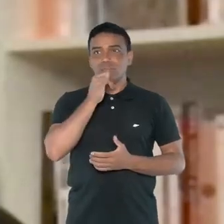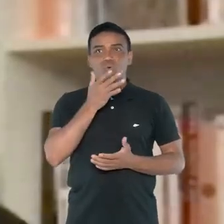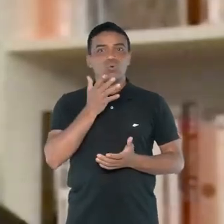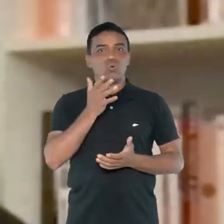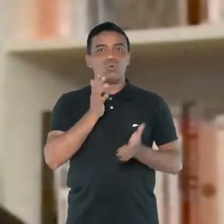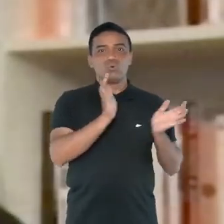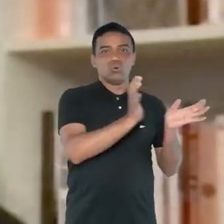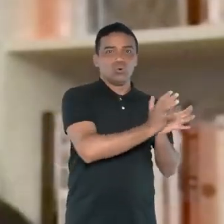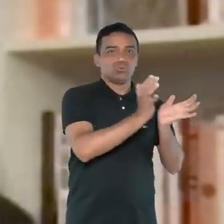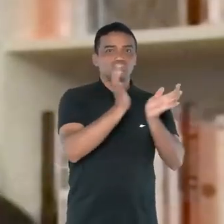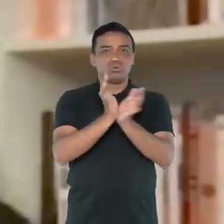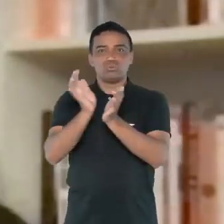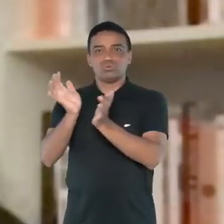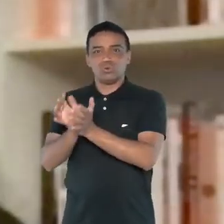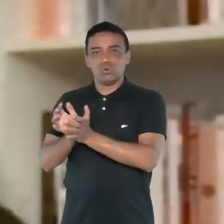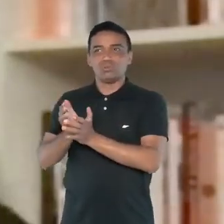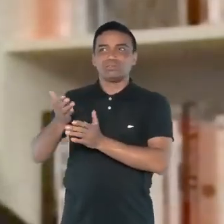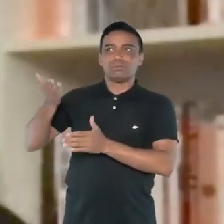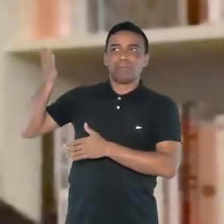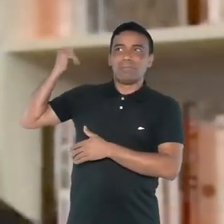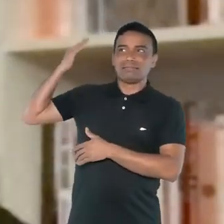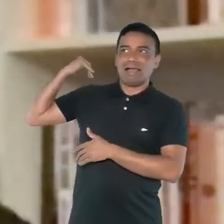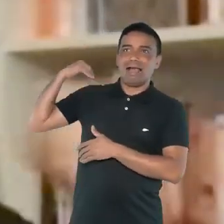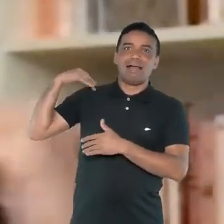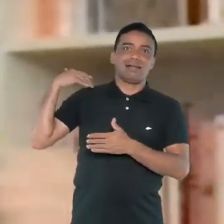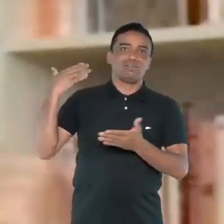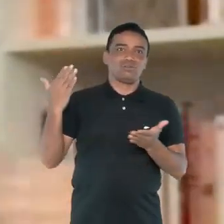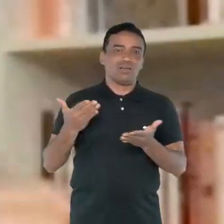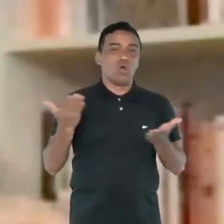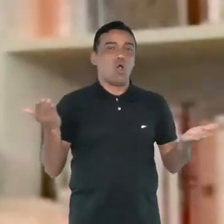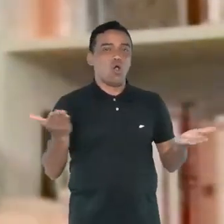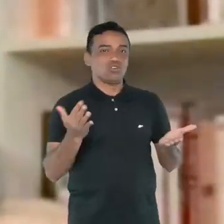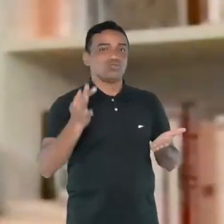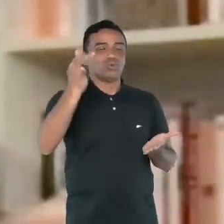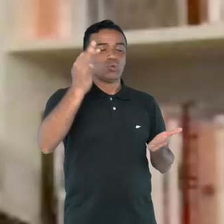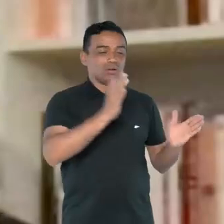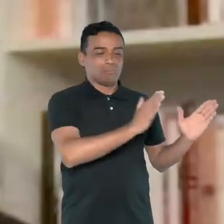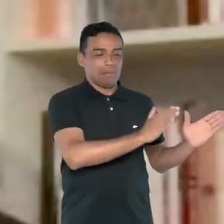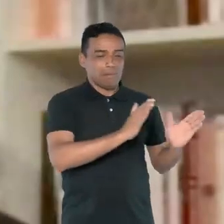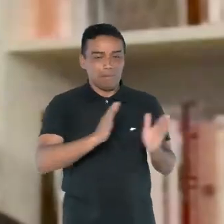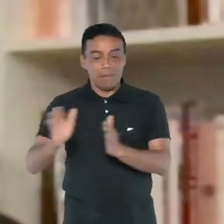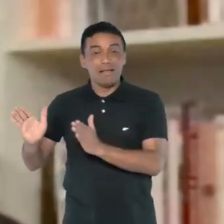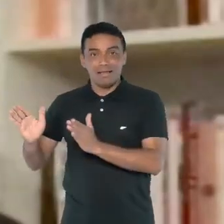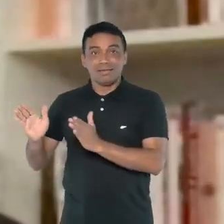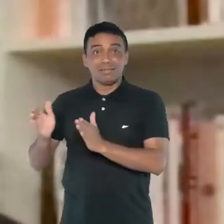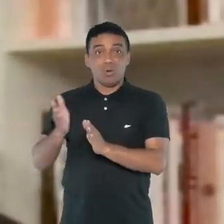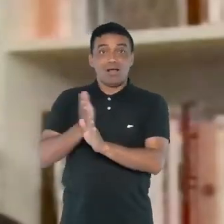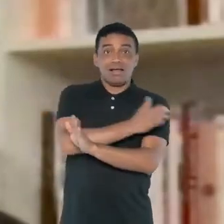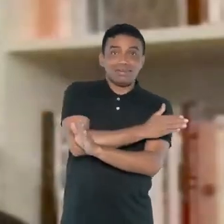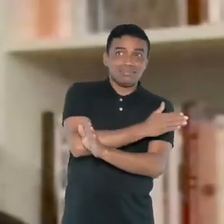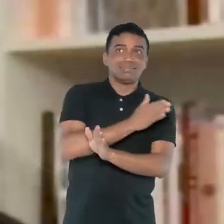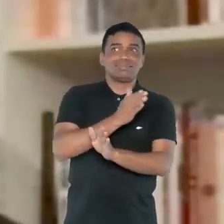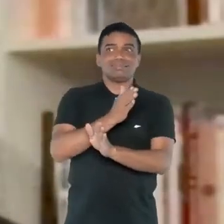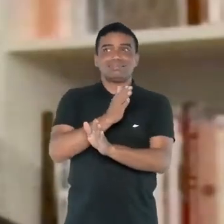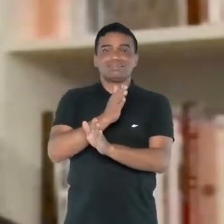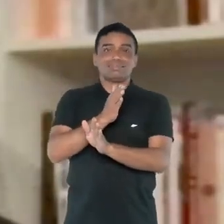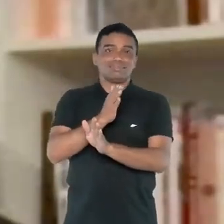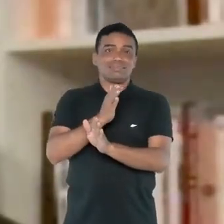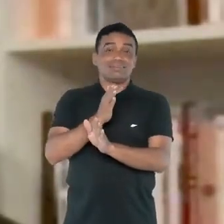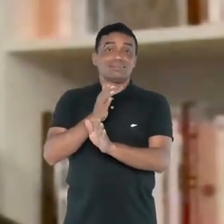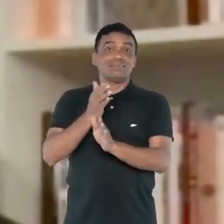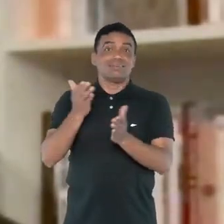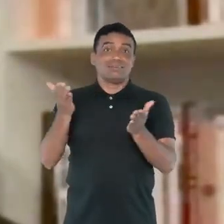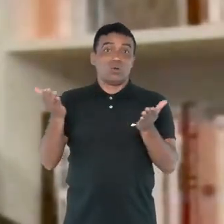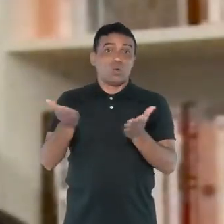falávamos, também existimos no que nos antecedeu e também existimos naquilo que nos